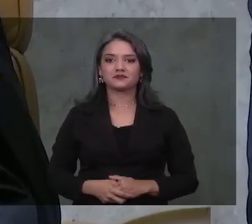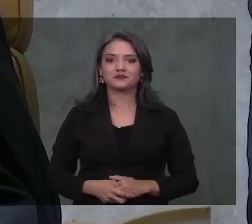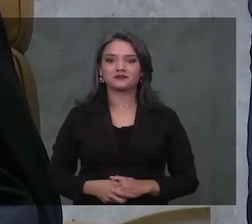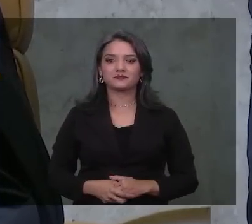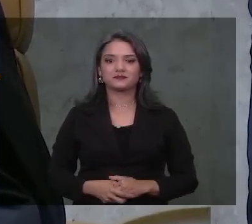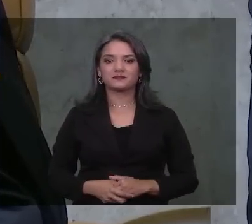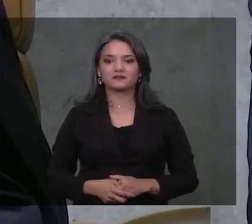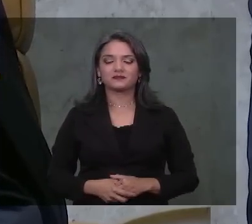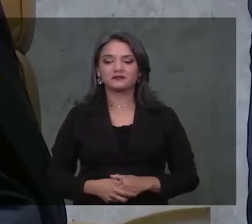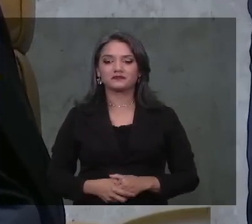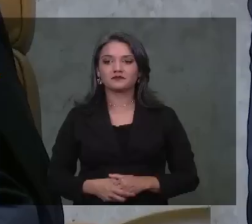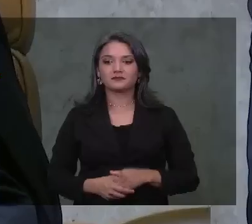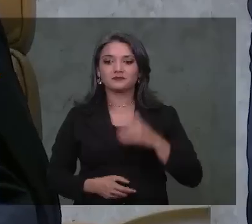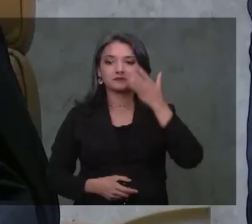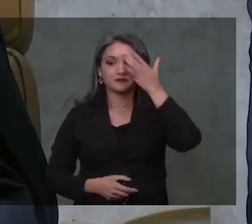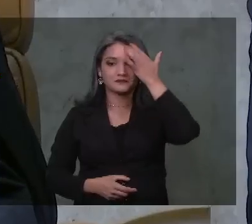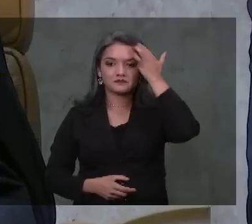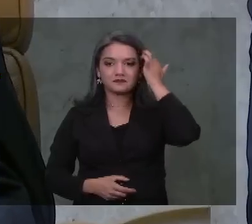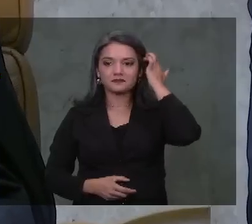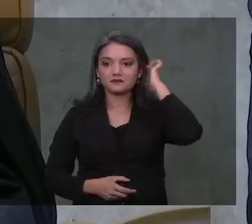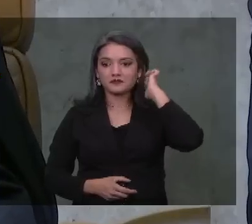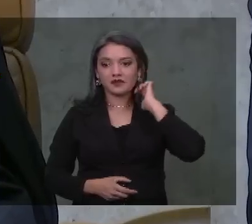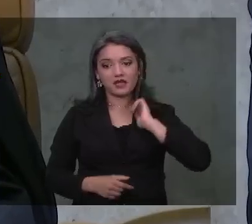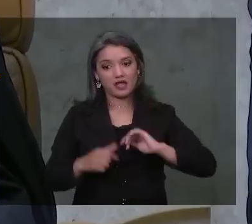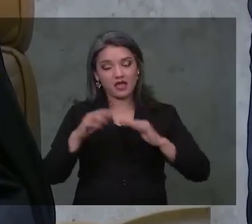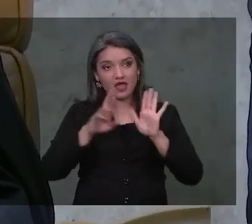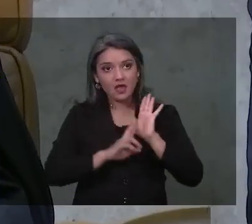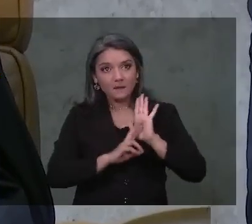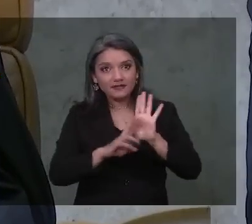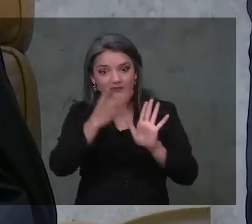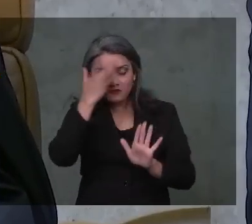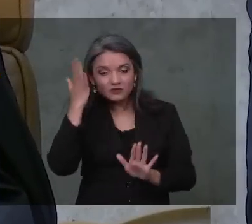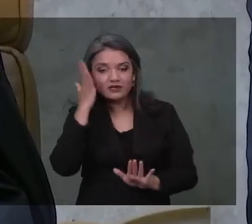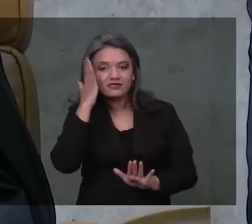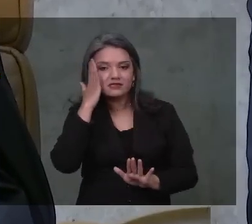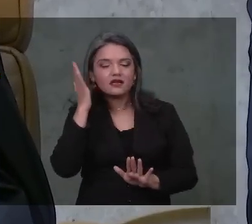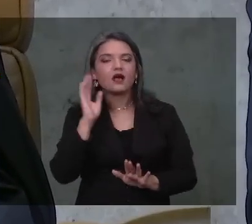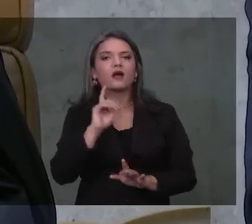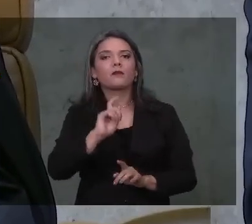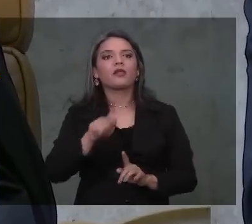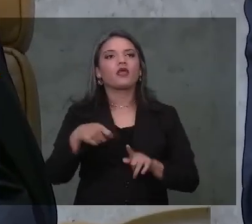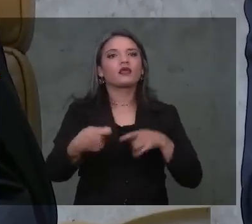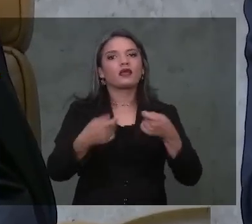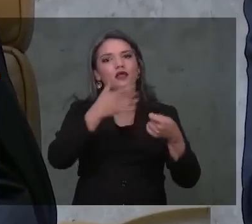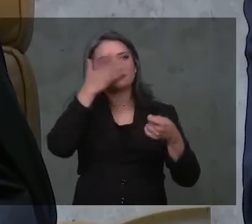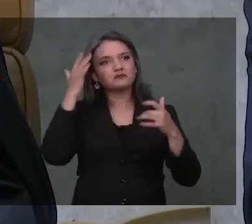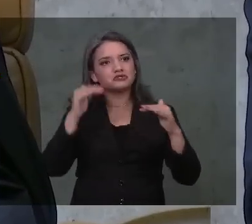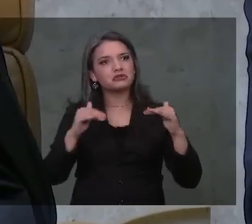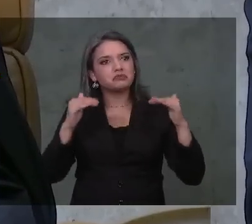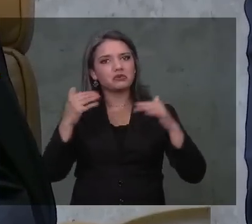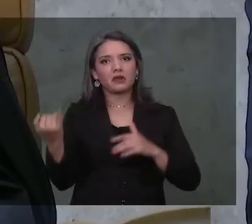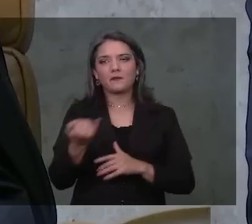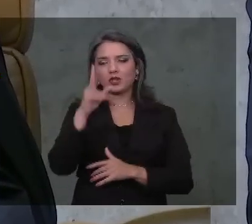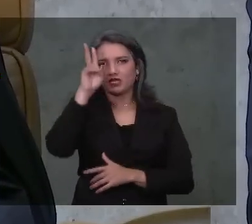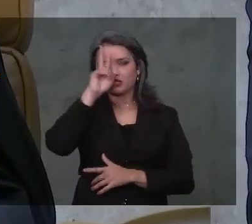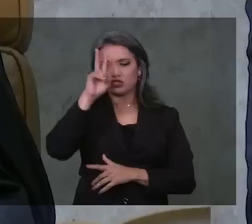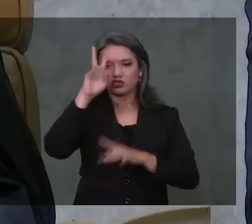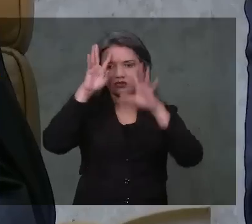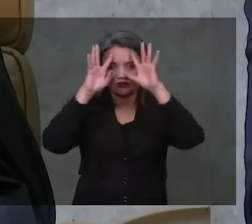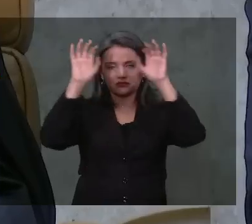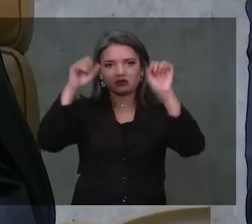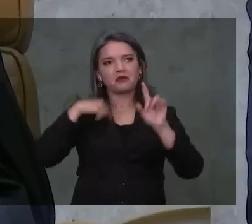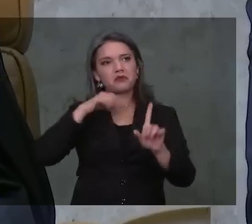em nome dos que sabem distinguir as grandes figuras da história deste tribunal, eu a